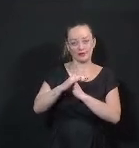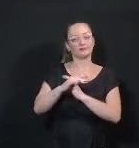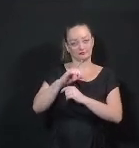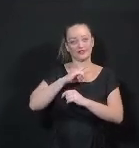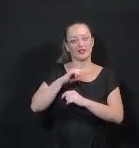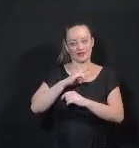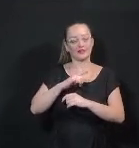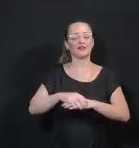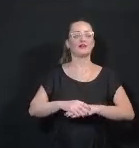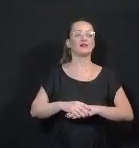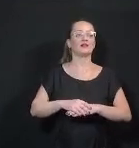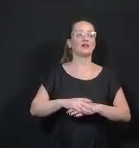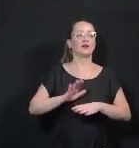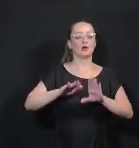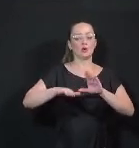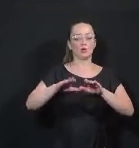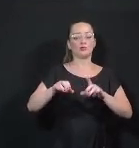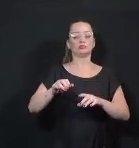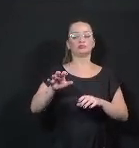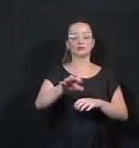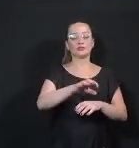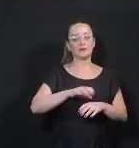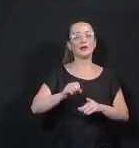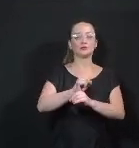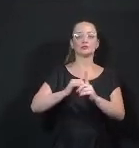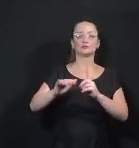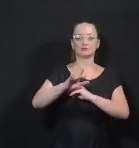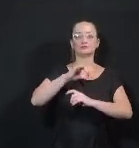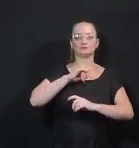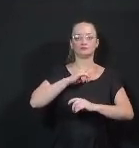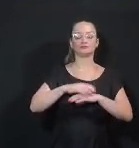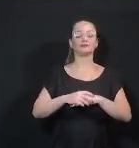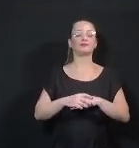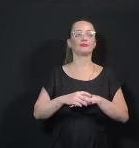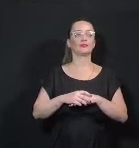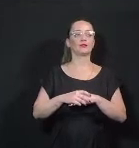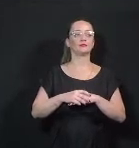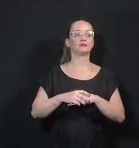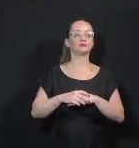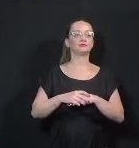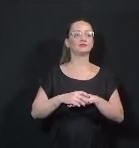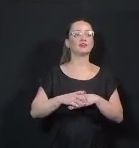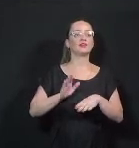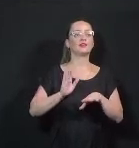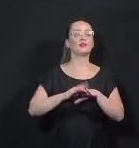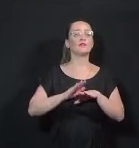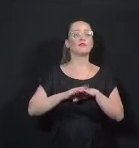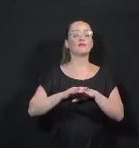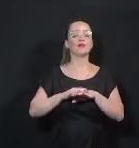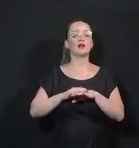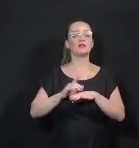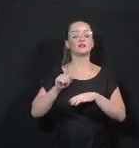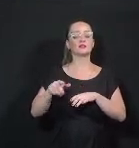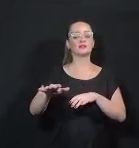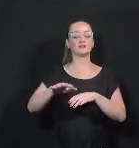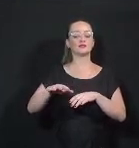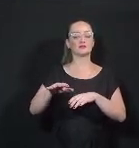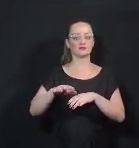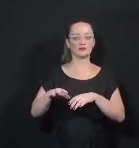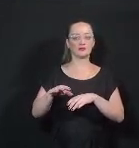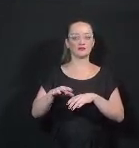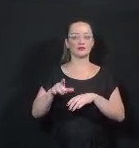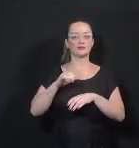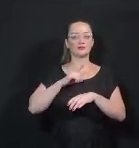né, determinados segmentos, e que fazem com que esses segmentos tenham